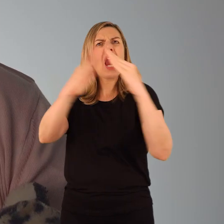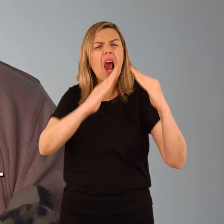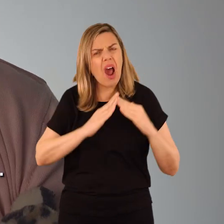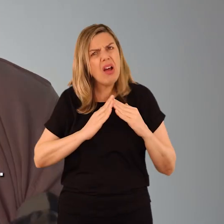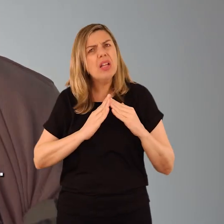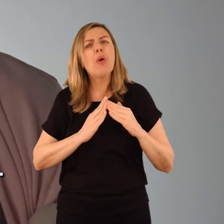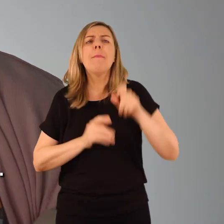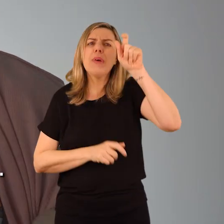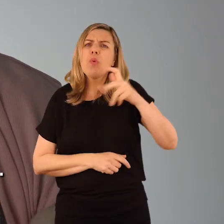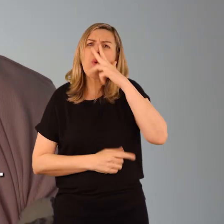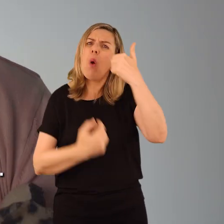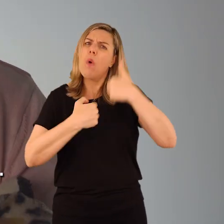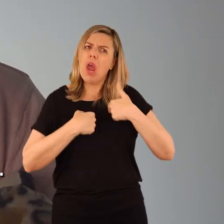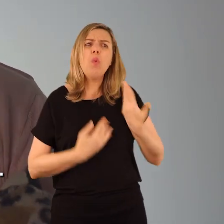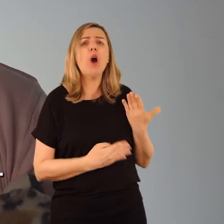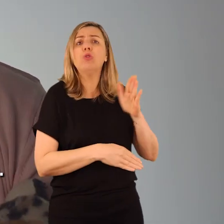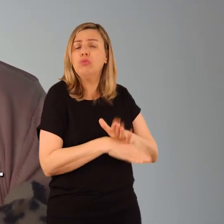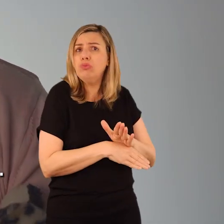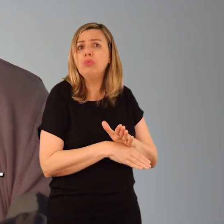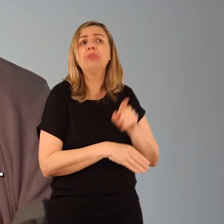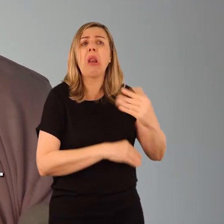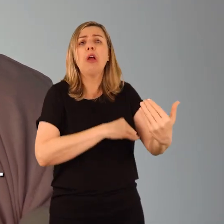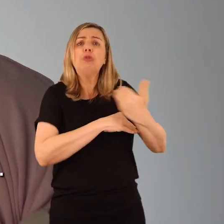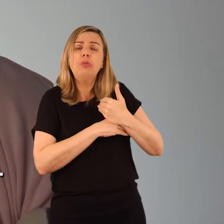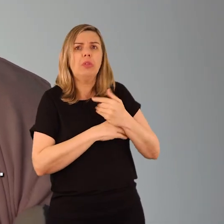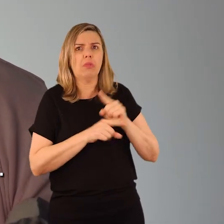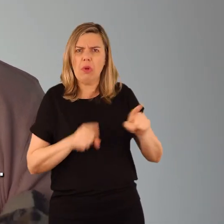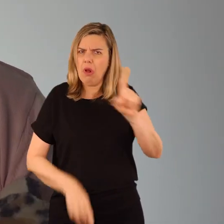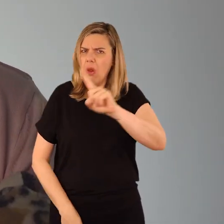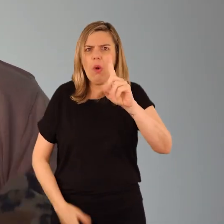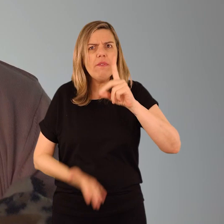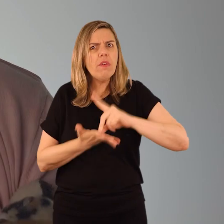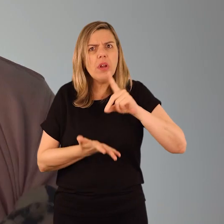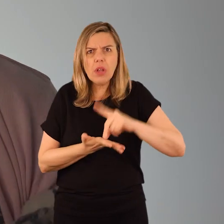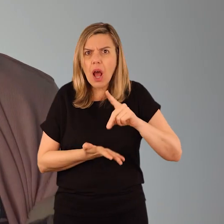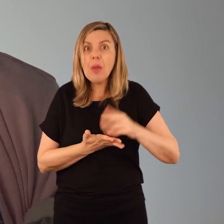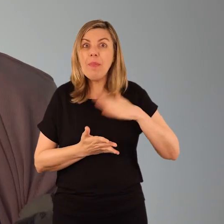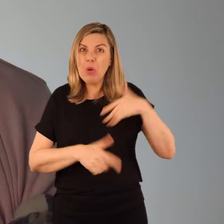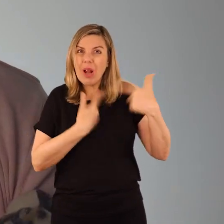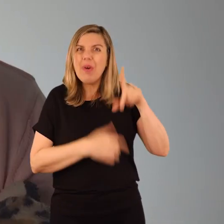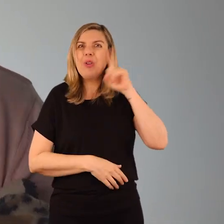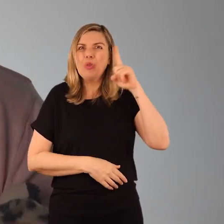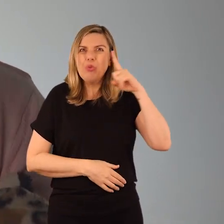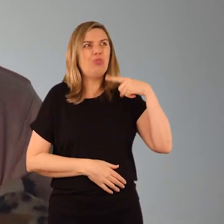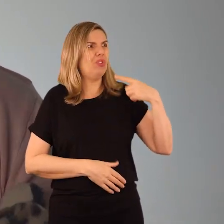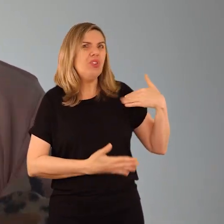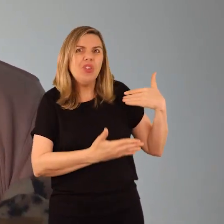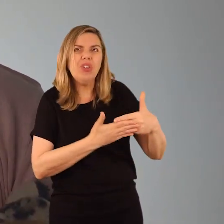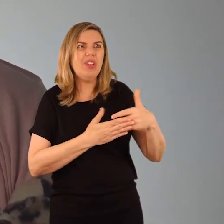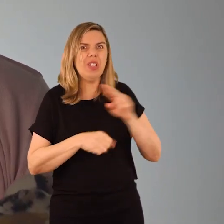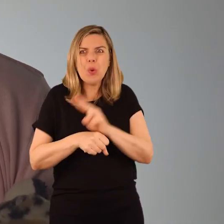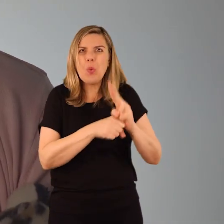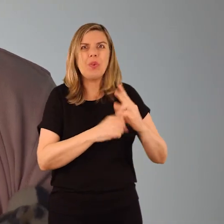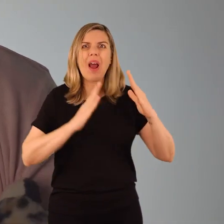eu, que ajudava, né, e eles ajudavam a gente, mas não é assim. Aquele trabalho do dia a dia, assim, com